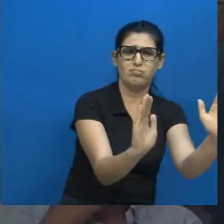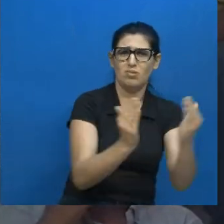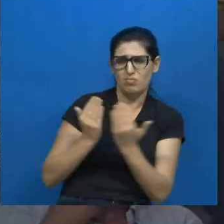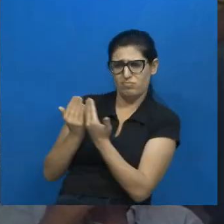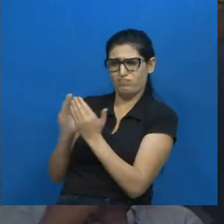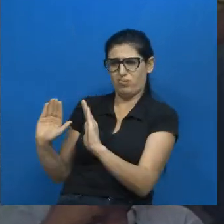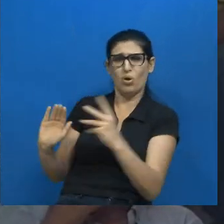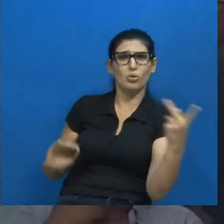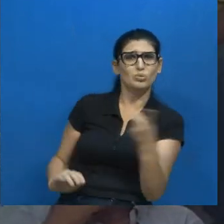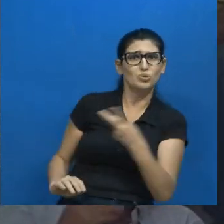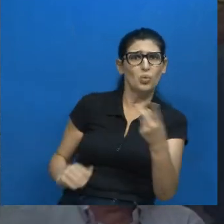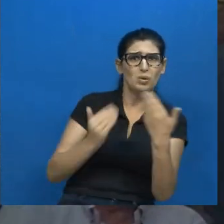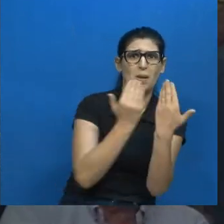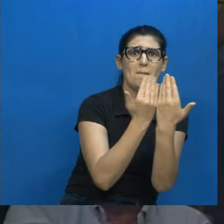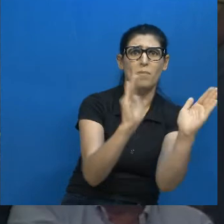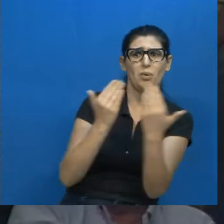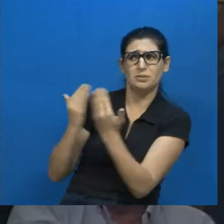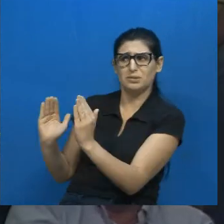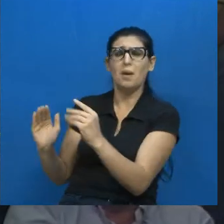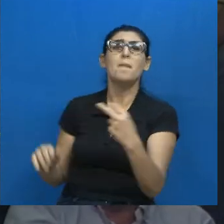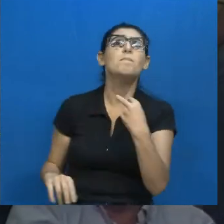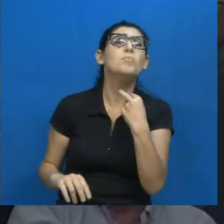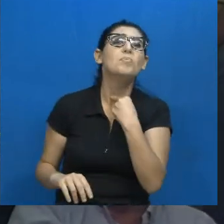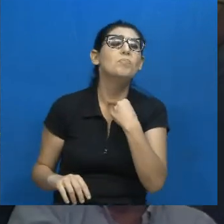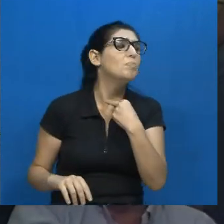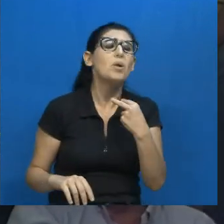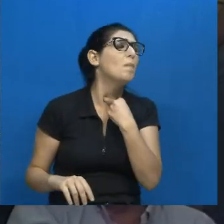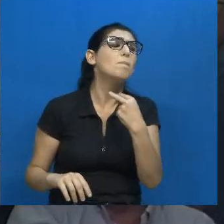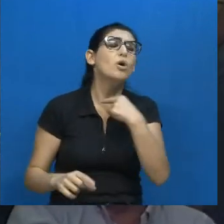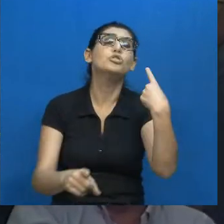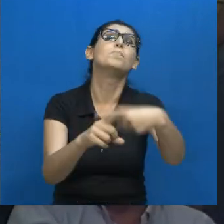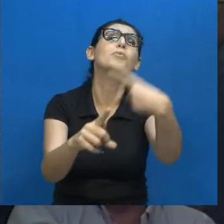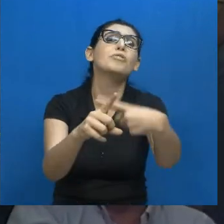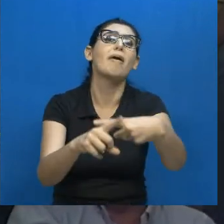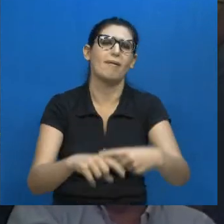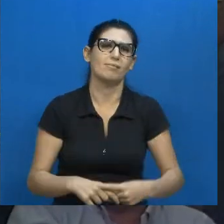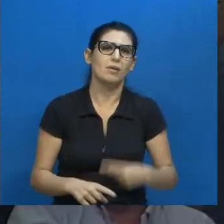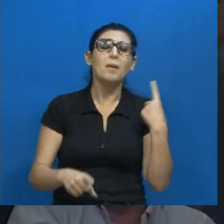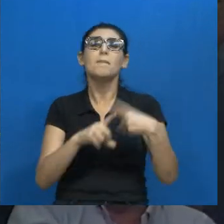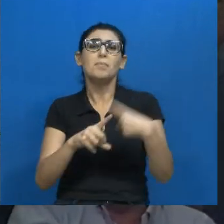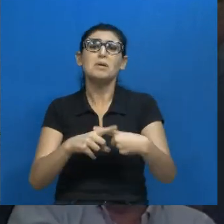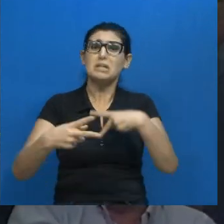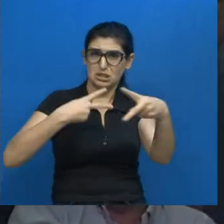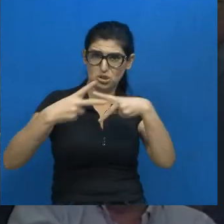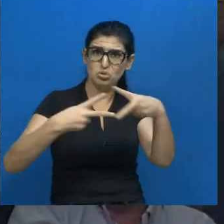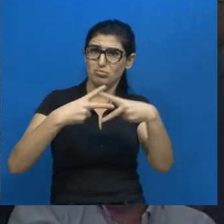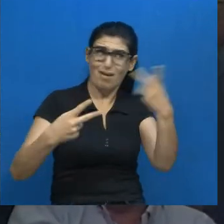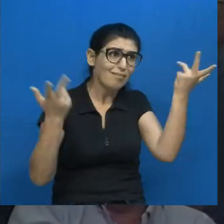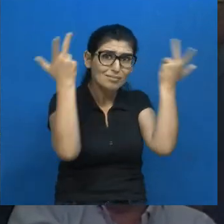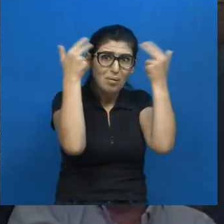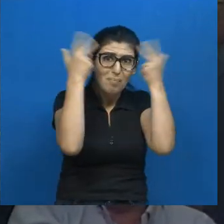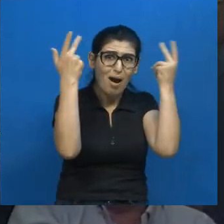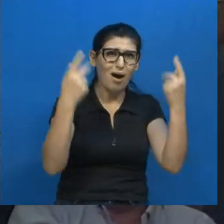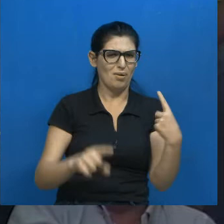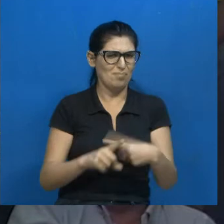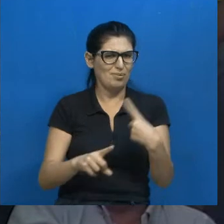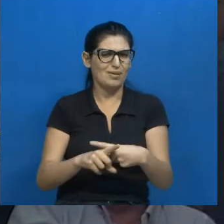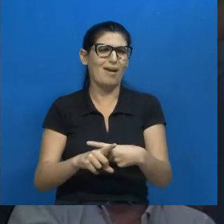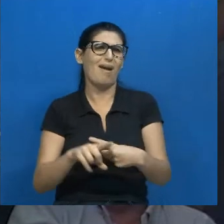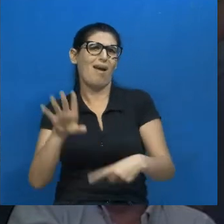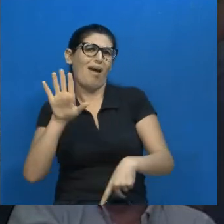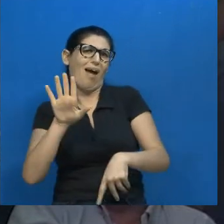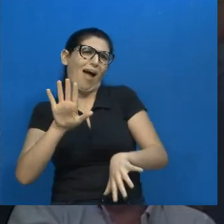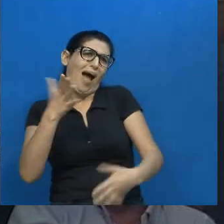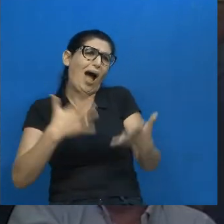trajeto, tá? Por que não é permitido, sendo que em São José é praticado assim? Em Jacareí, alguns motoristas